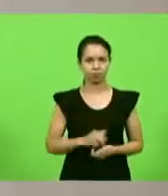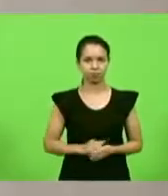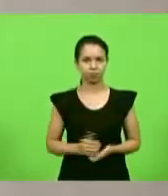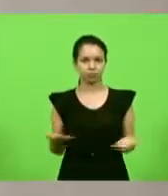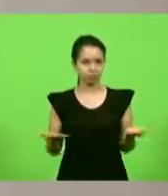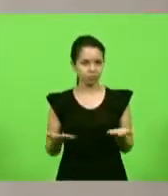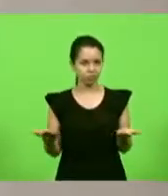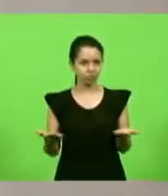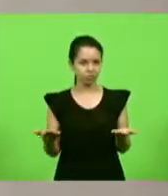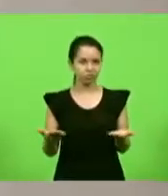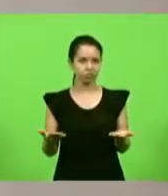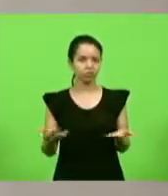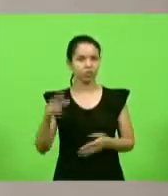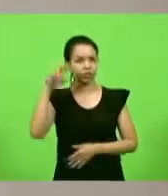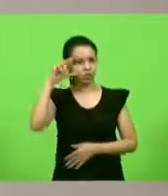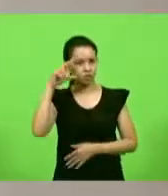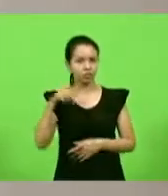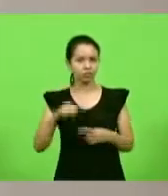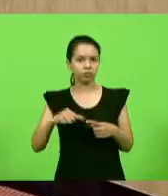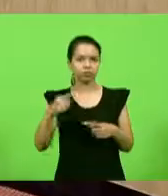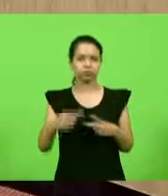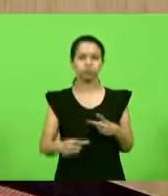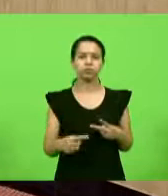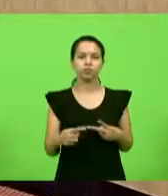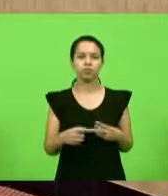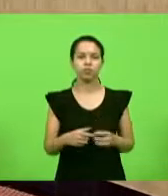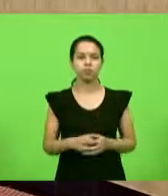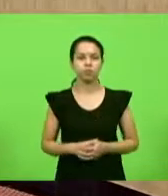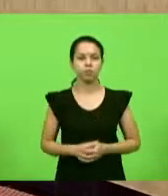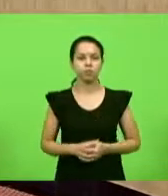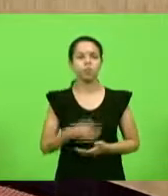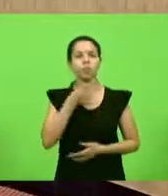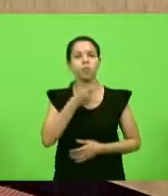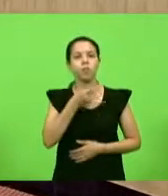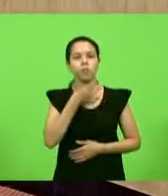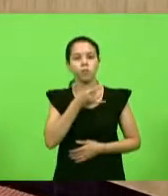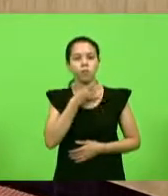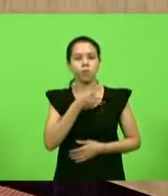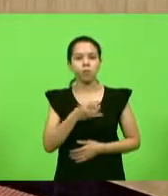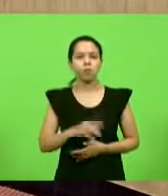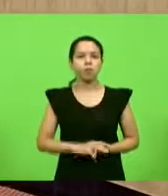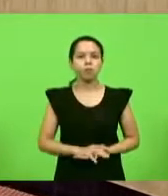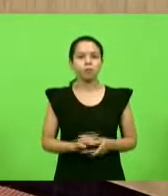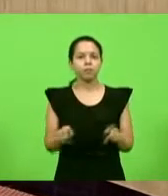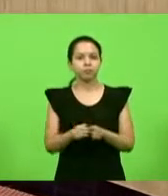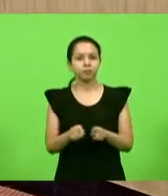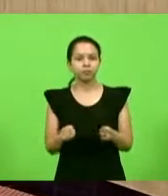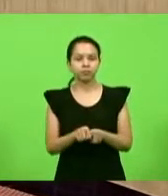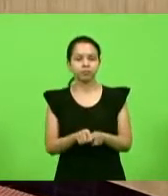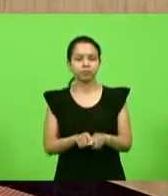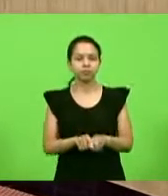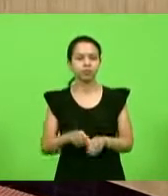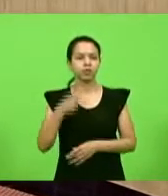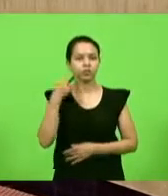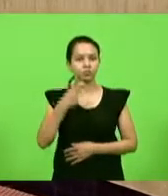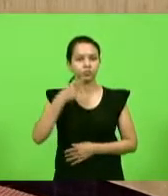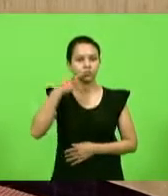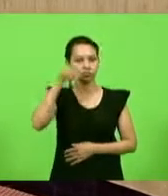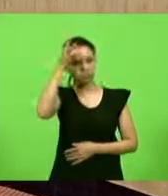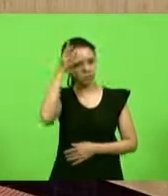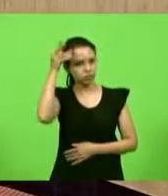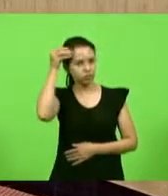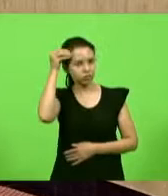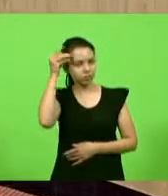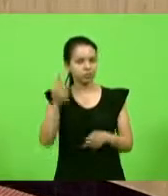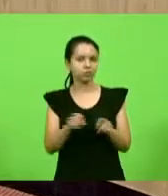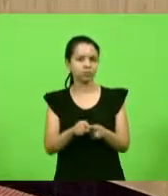Ricardo Alba, na sequência, deputado Valdir Cobalcini e, para aquecimento das cordas vocálicas, deputada Luciane Carminati